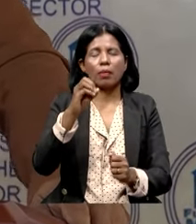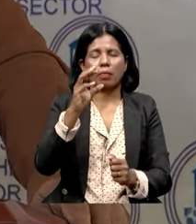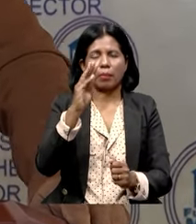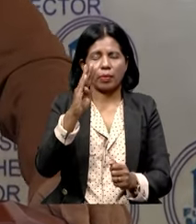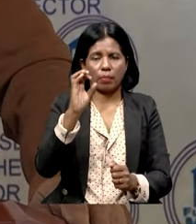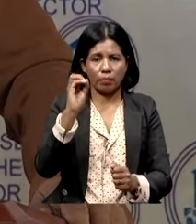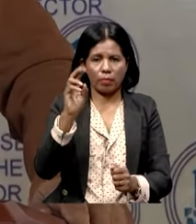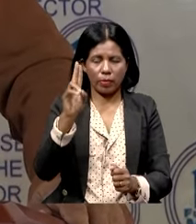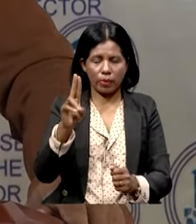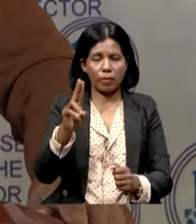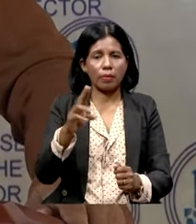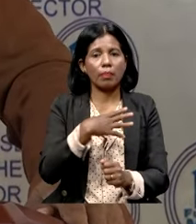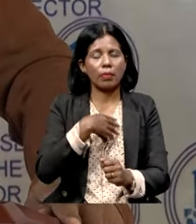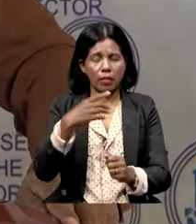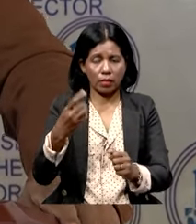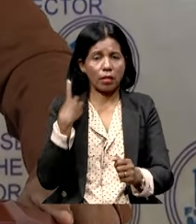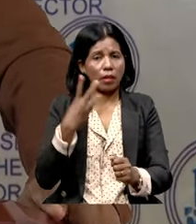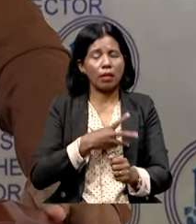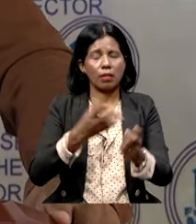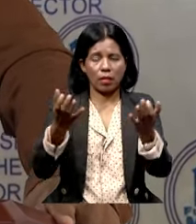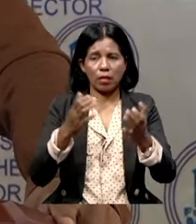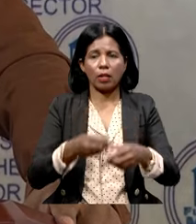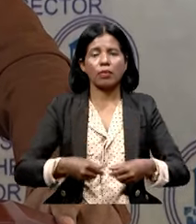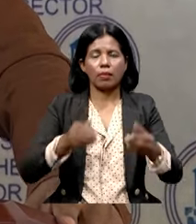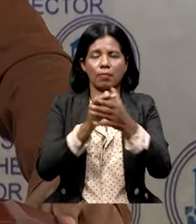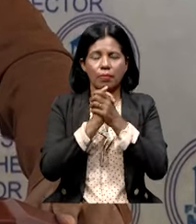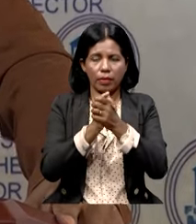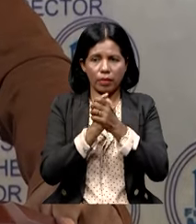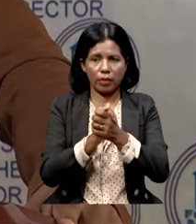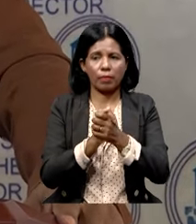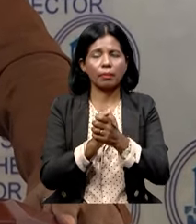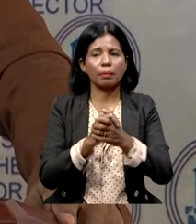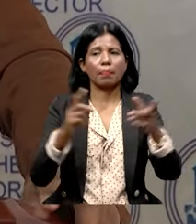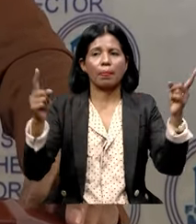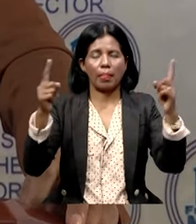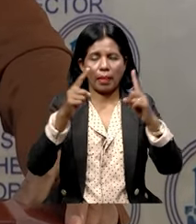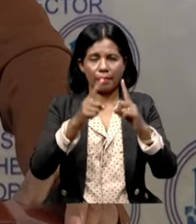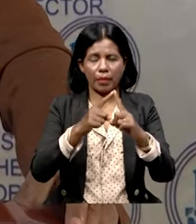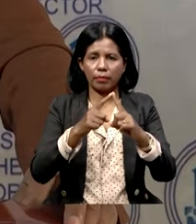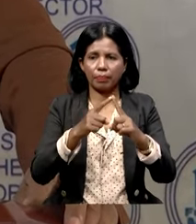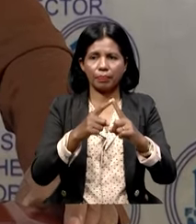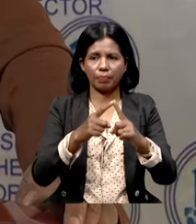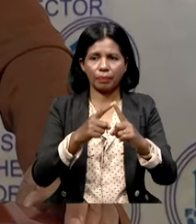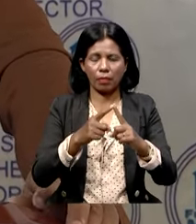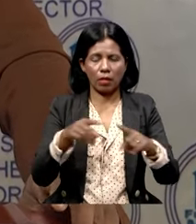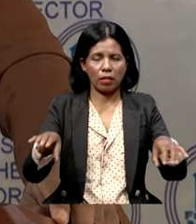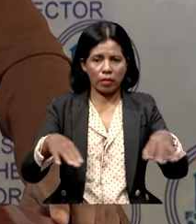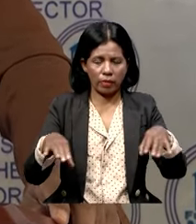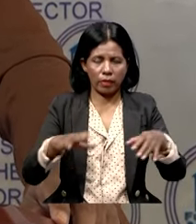E a minha cara parabeniza, congratula a